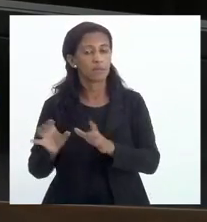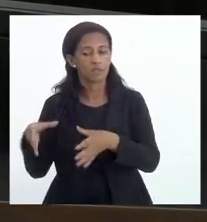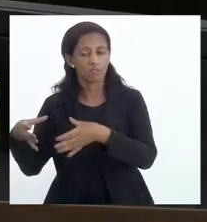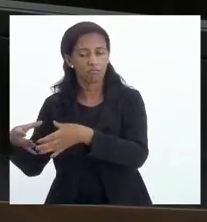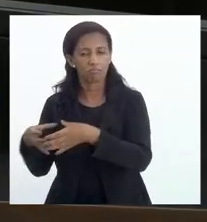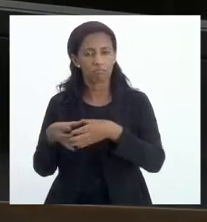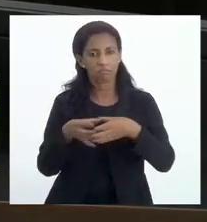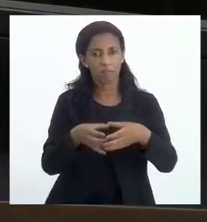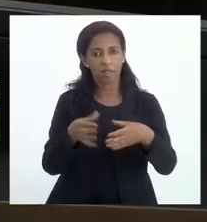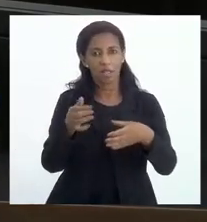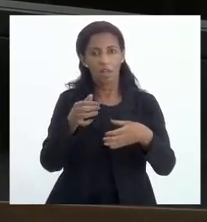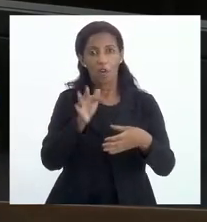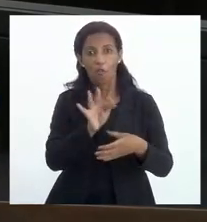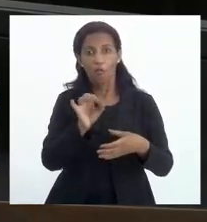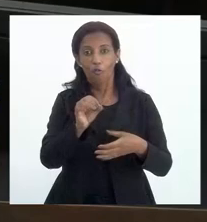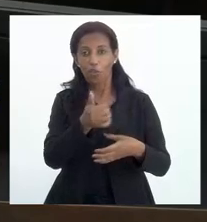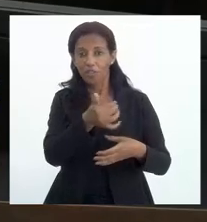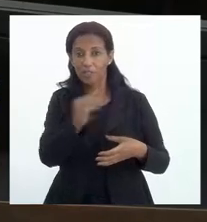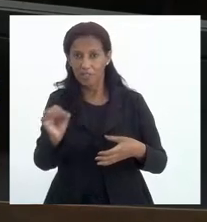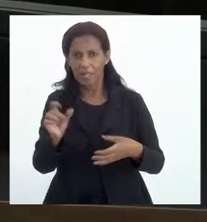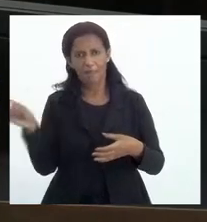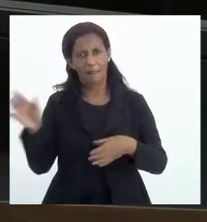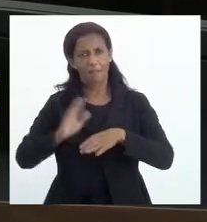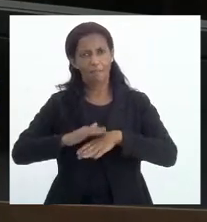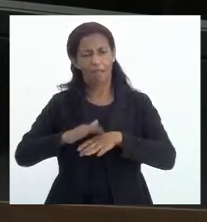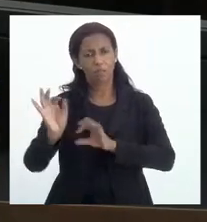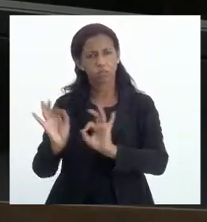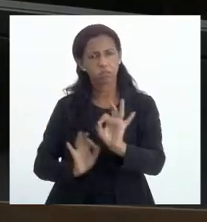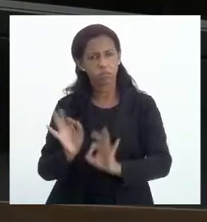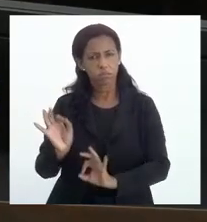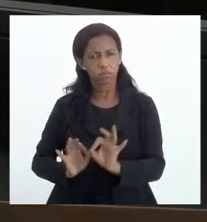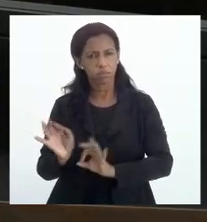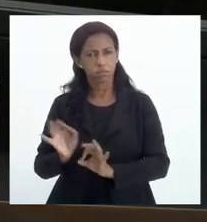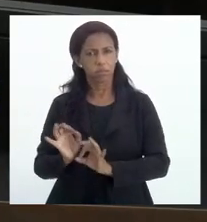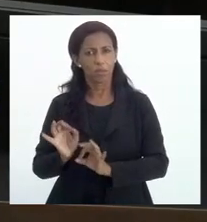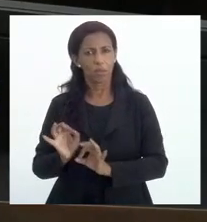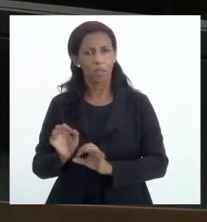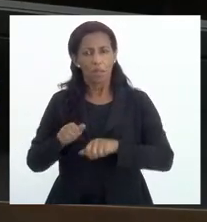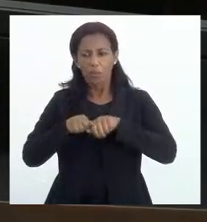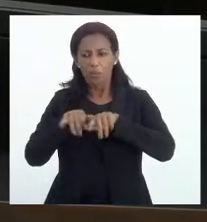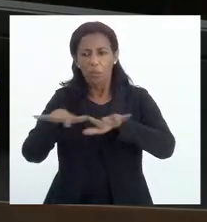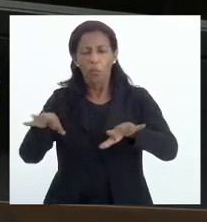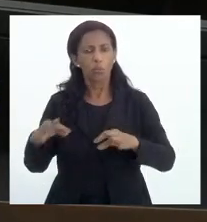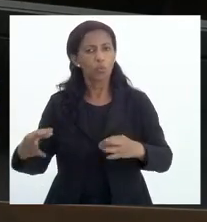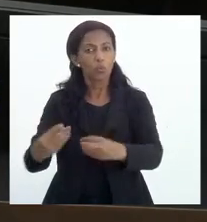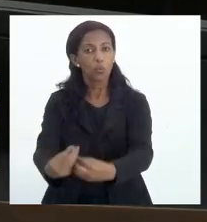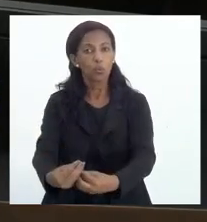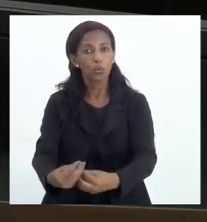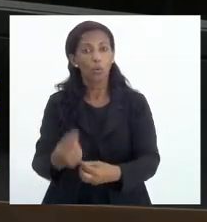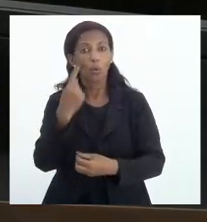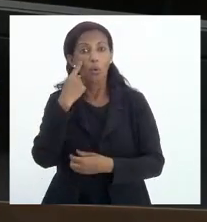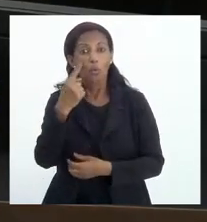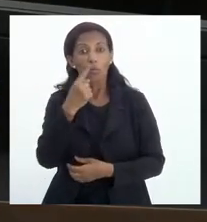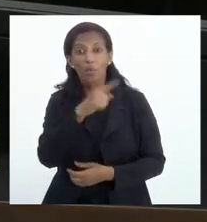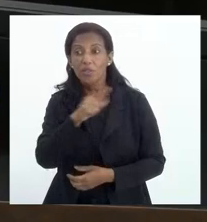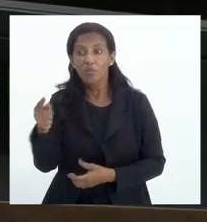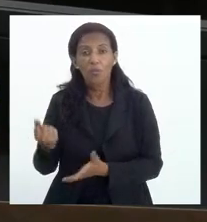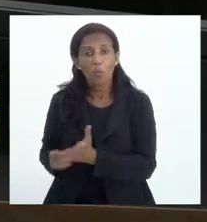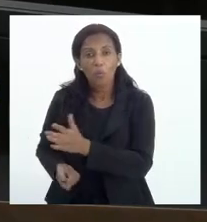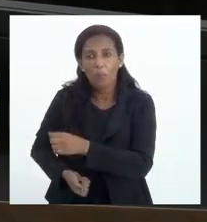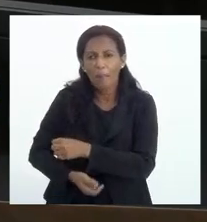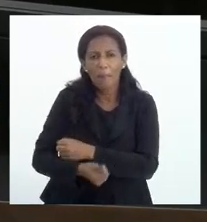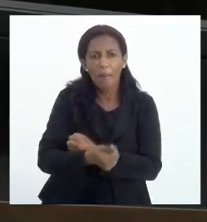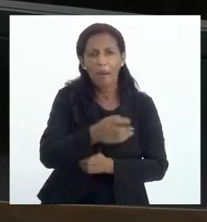botar a fonte 100, que o Nelson está fazendo excesso, e a gente vai botar para tudo. Então, os senhores vão ver um monte de